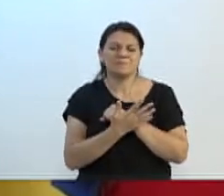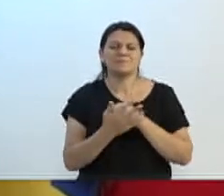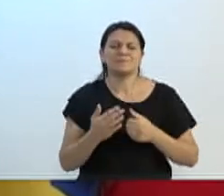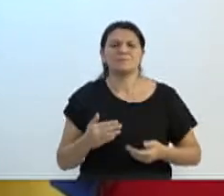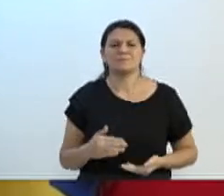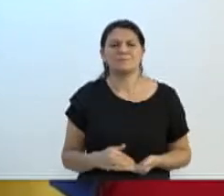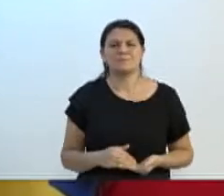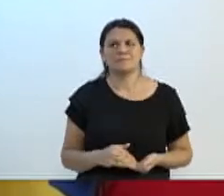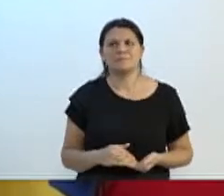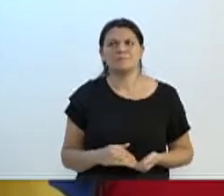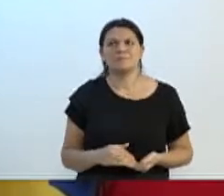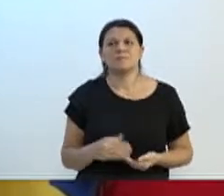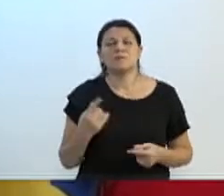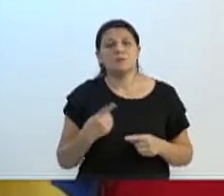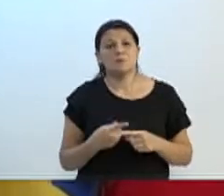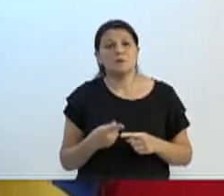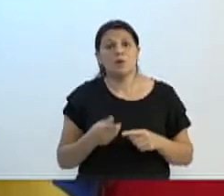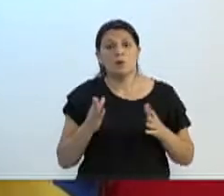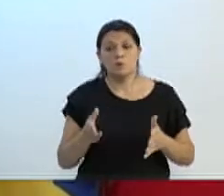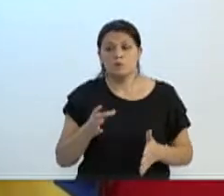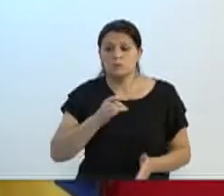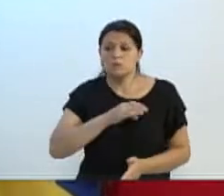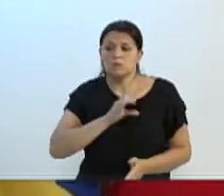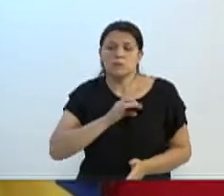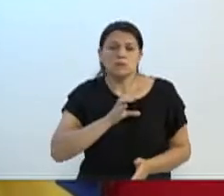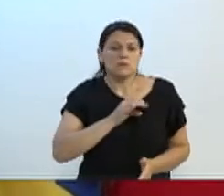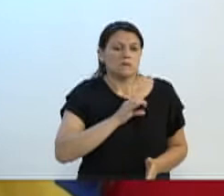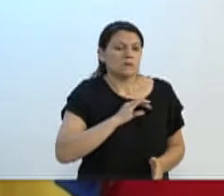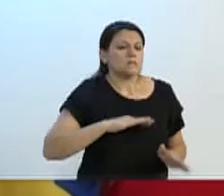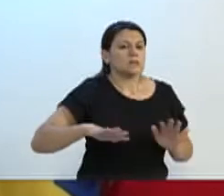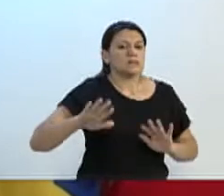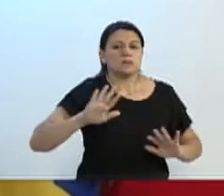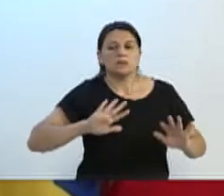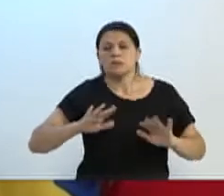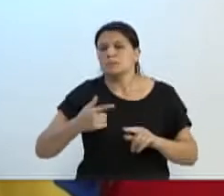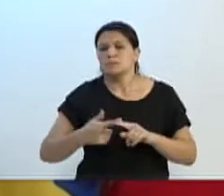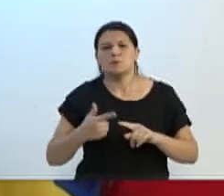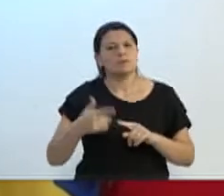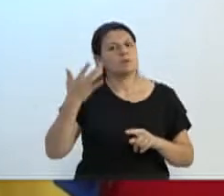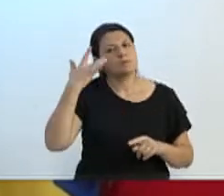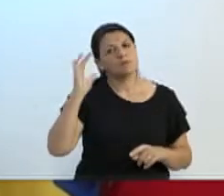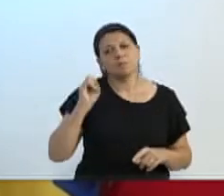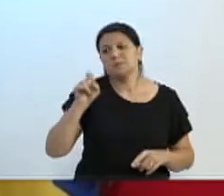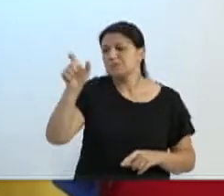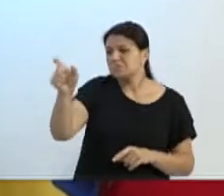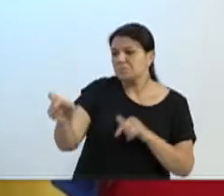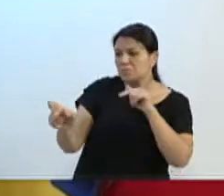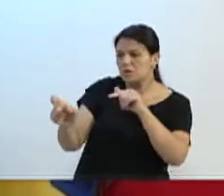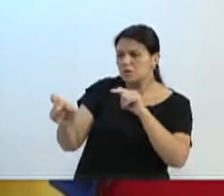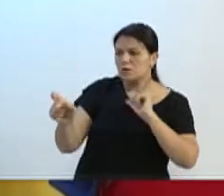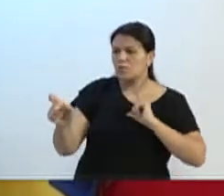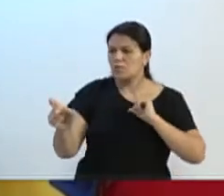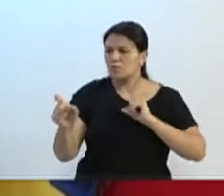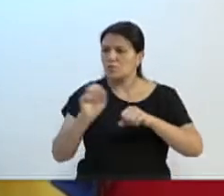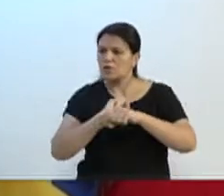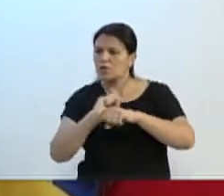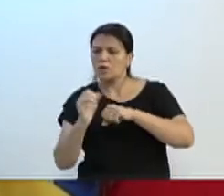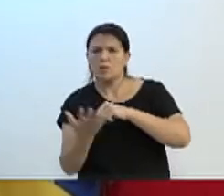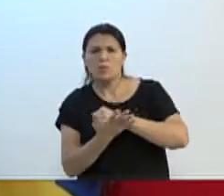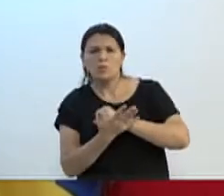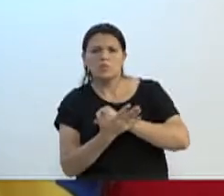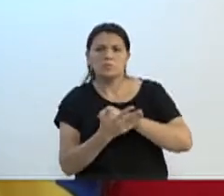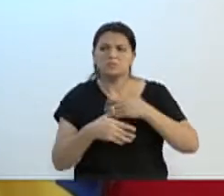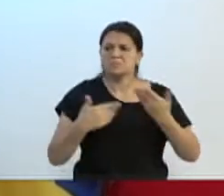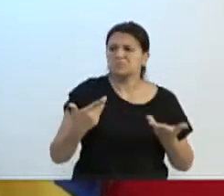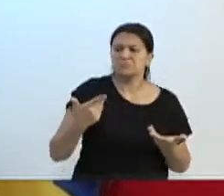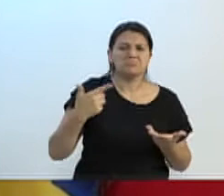Covid, pois hoje tem um temor dentro dos espaços de trabalho, porque não se sabe se fulano de tal foi